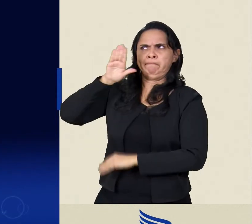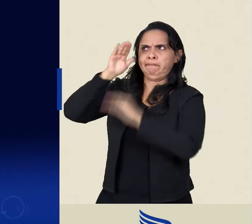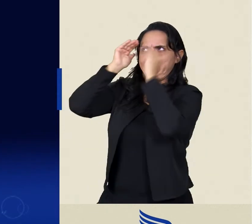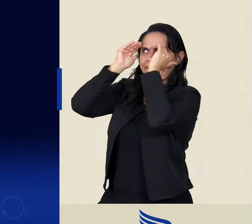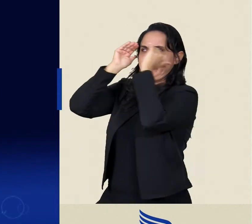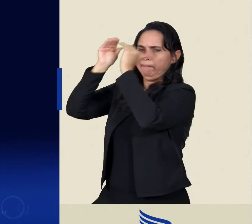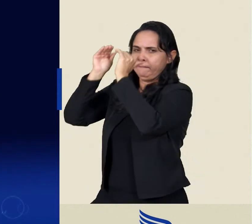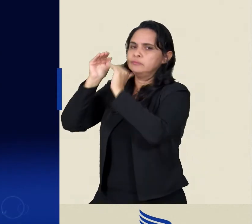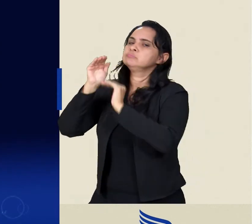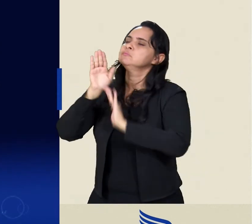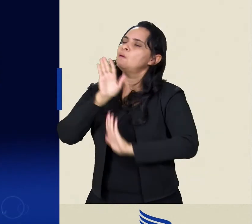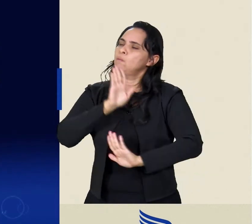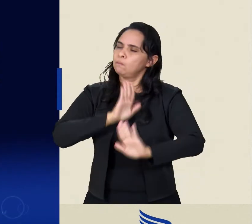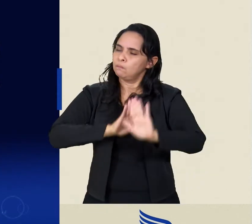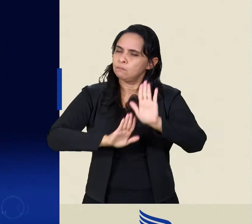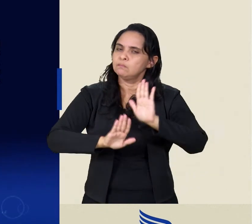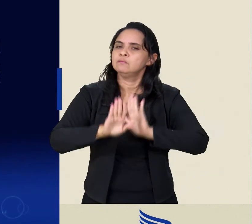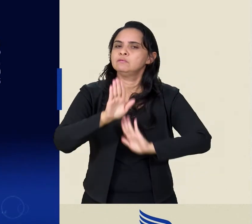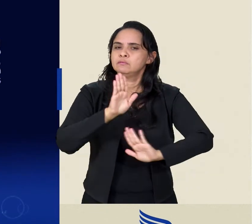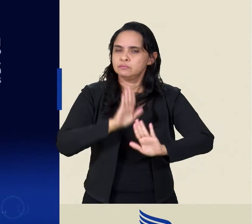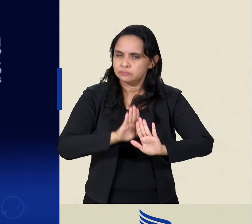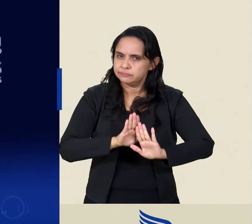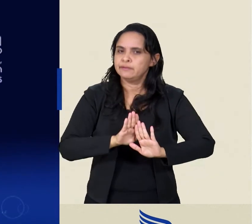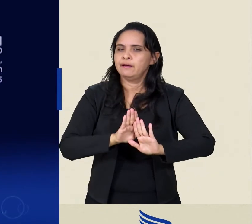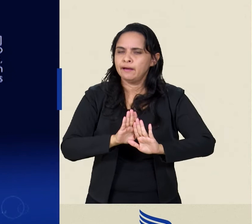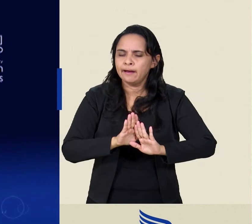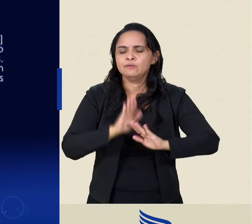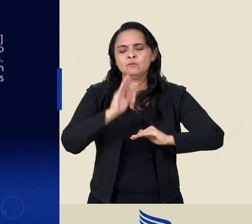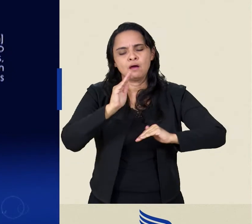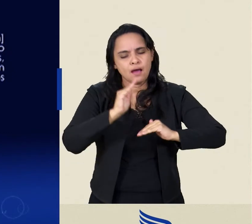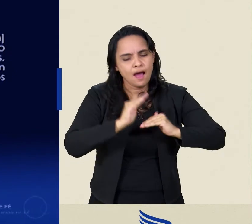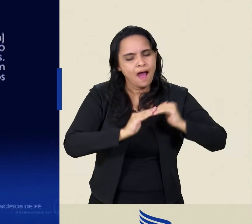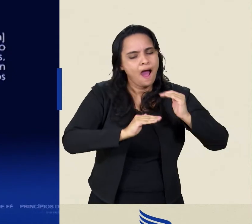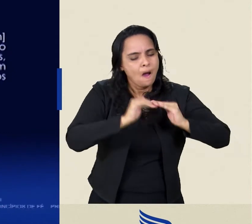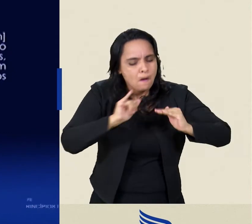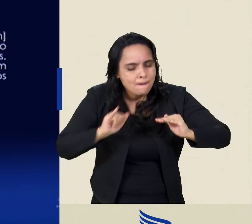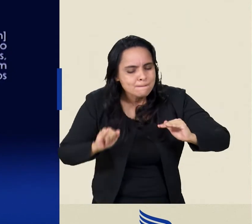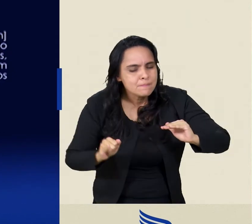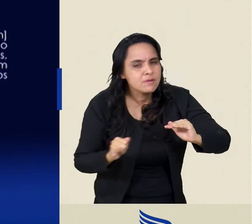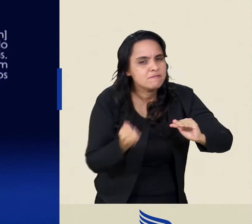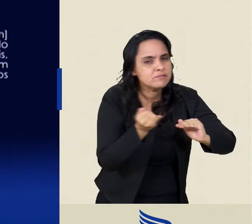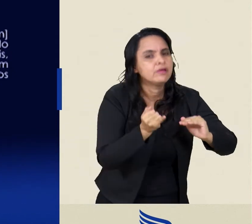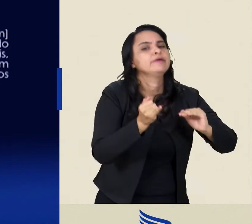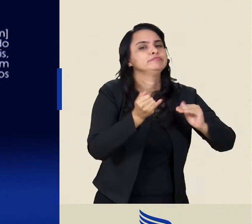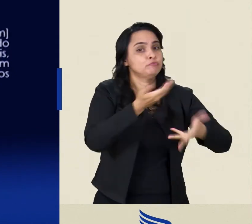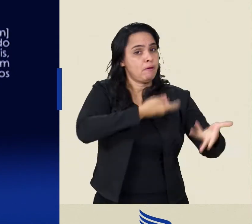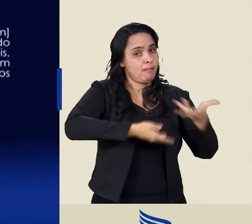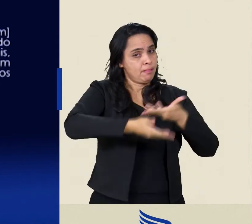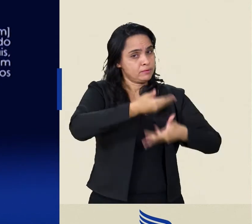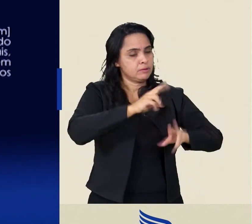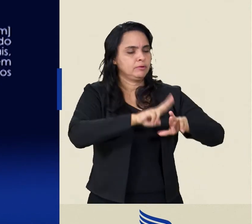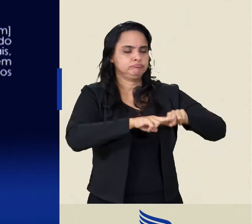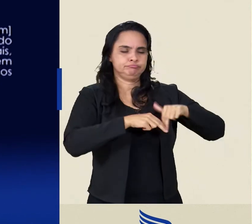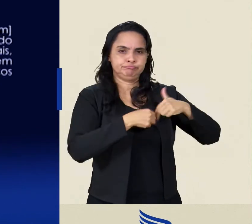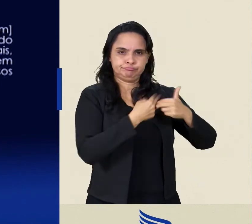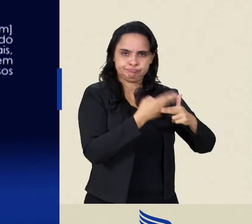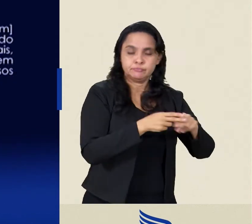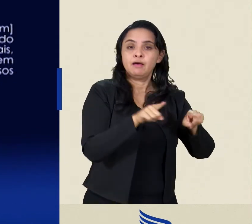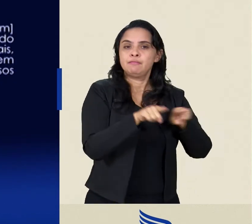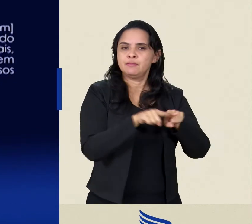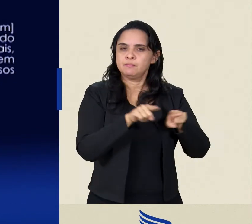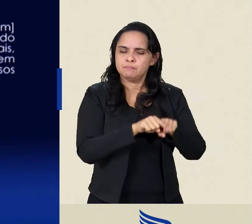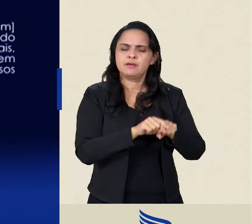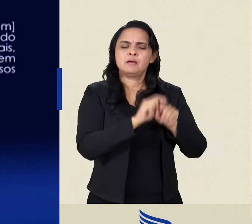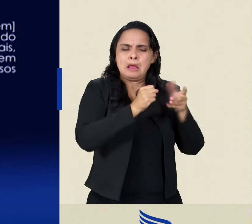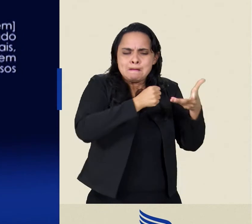ponderar então devidamente o resultado de cada privilégio nas relações conjugais, fundamentando cada ação